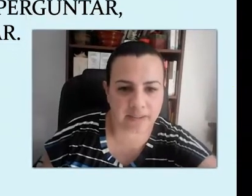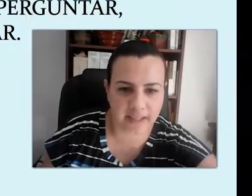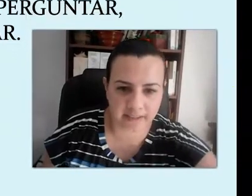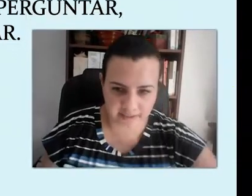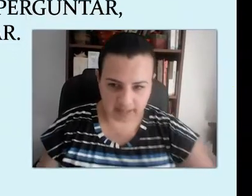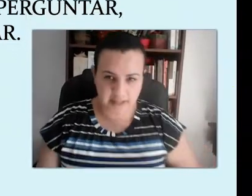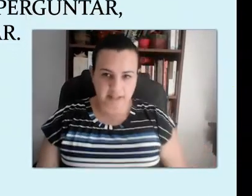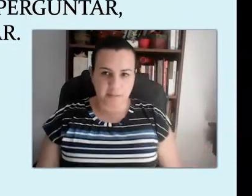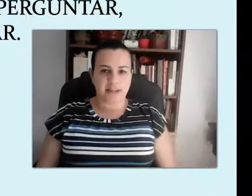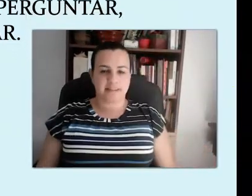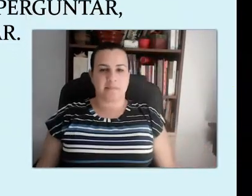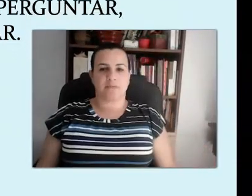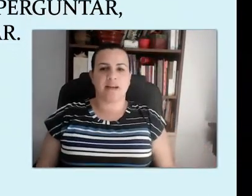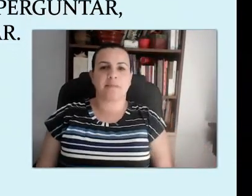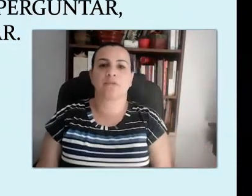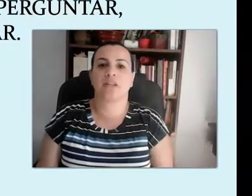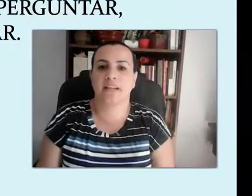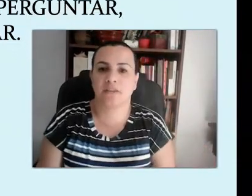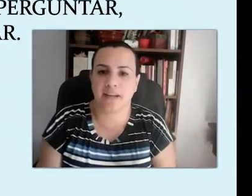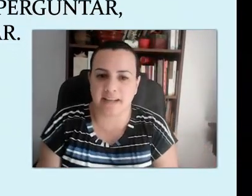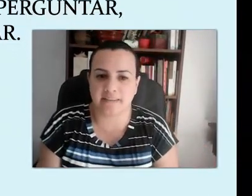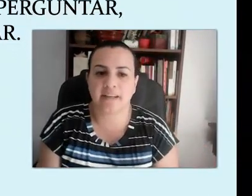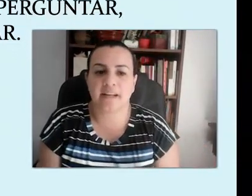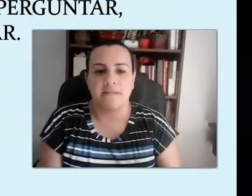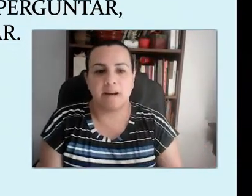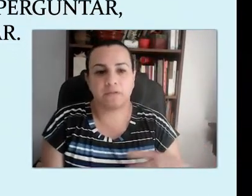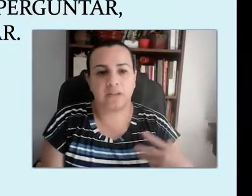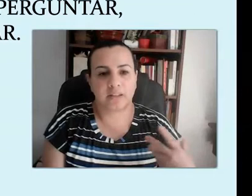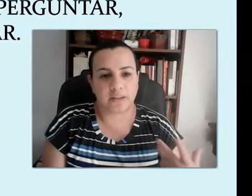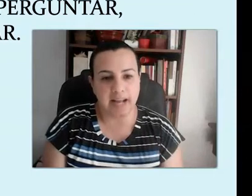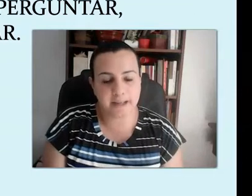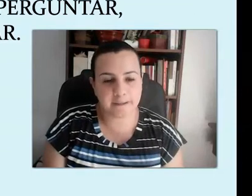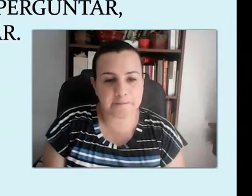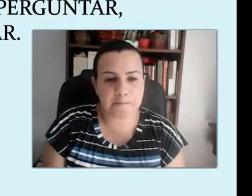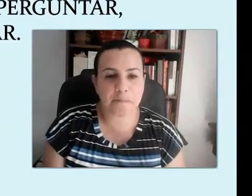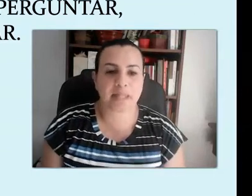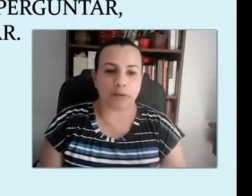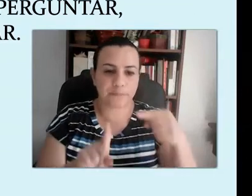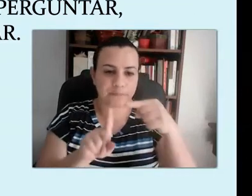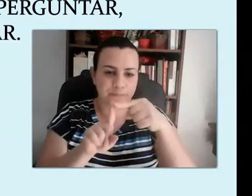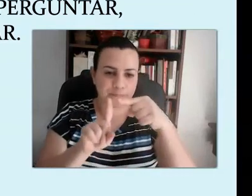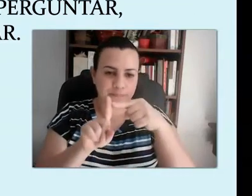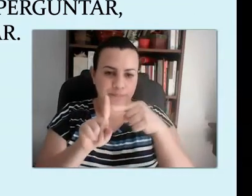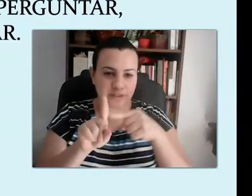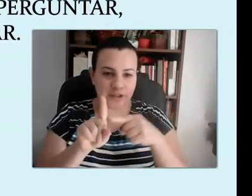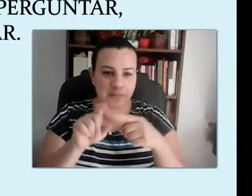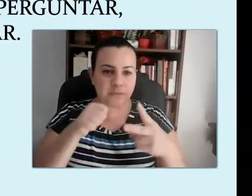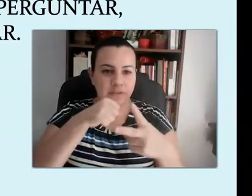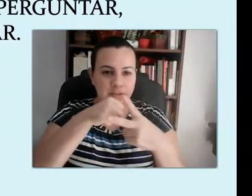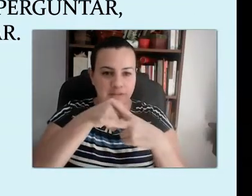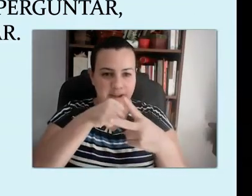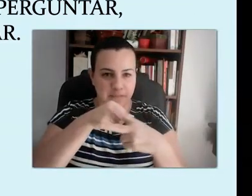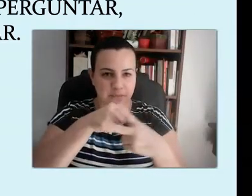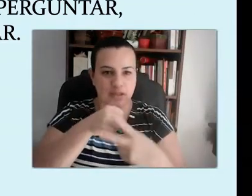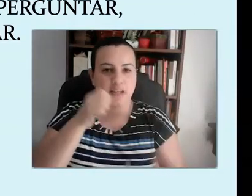telinha para vocês. Então, por exemplo, verbos direcionais. Verbos direcionais, então,